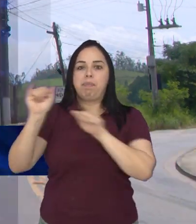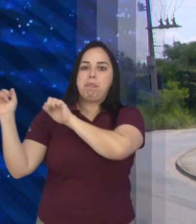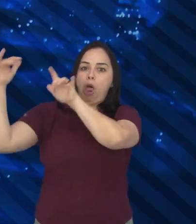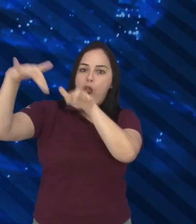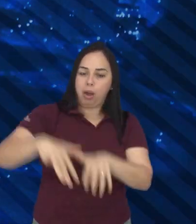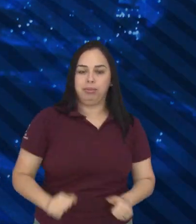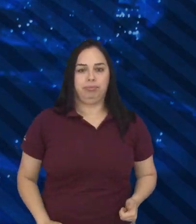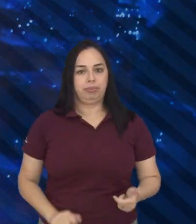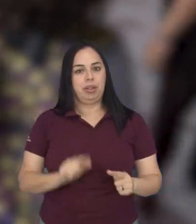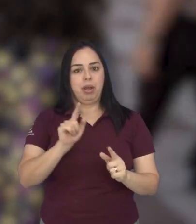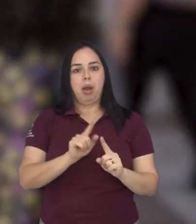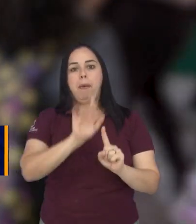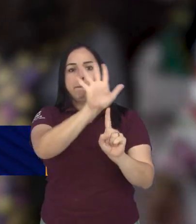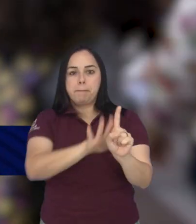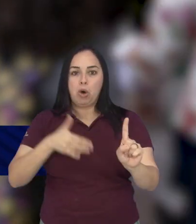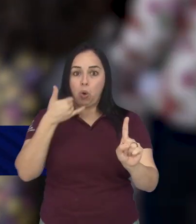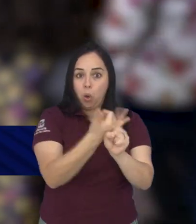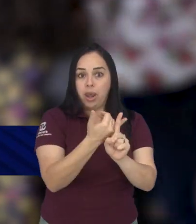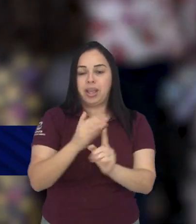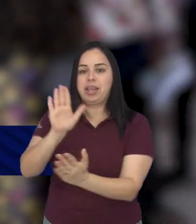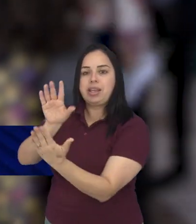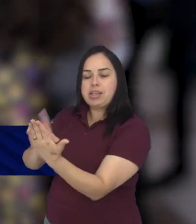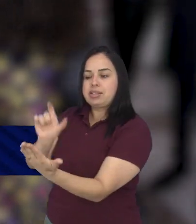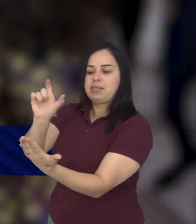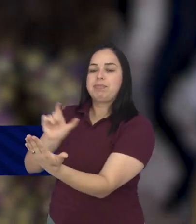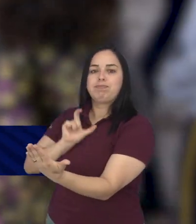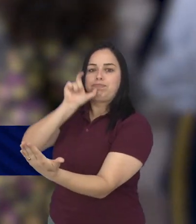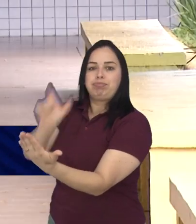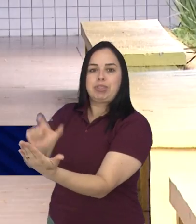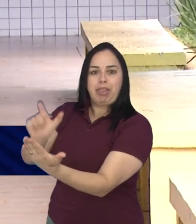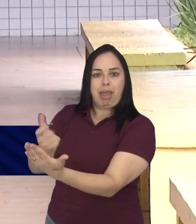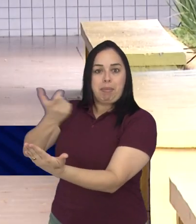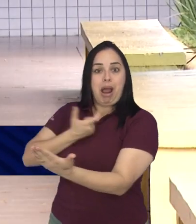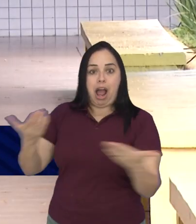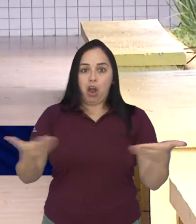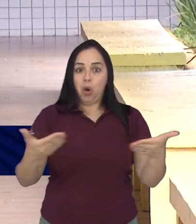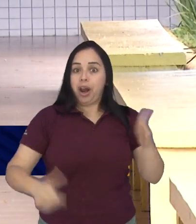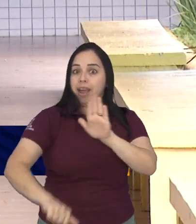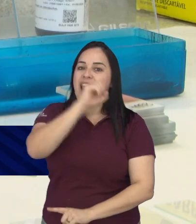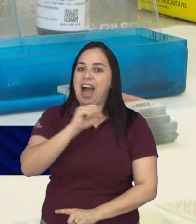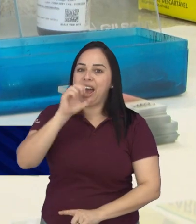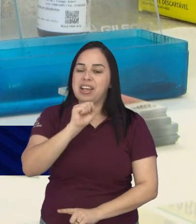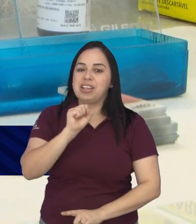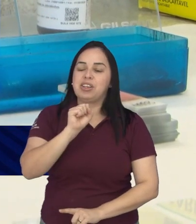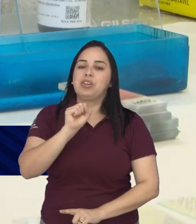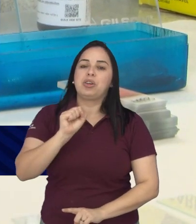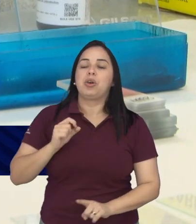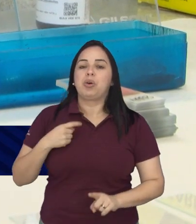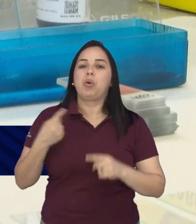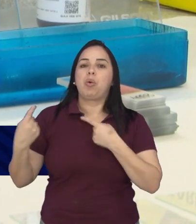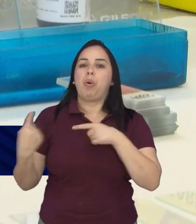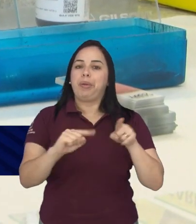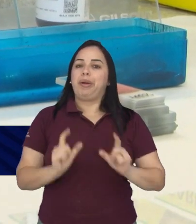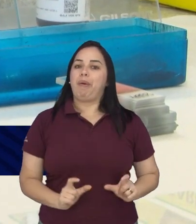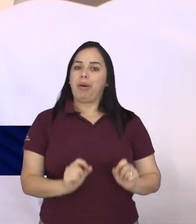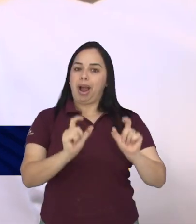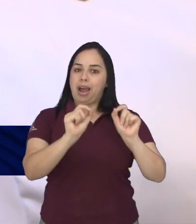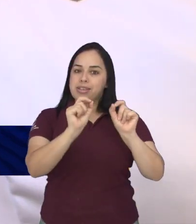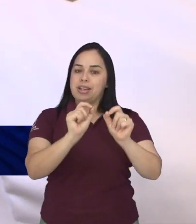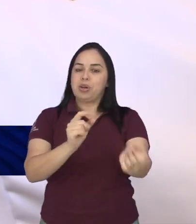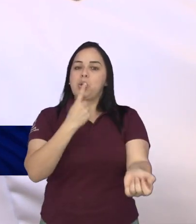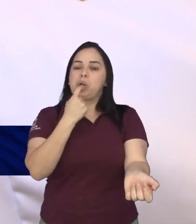Defesa Civil em áreas de risco vai contar com o apoio dos moradores do Buquirinha 2 nas ações preventivas. Bullying e cyberbullying